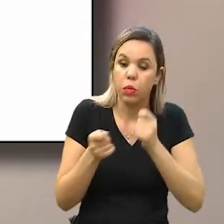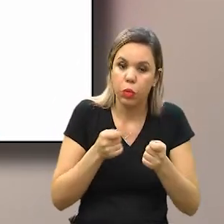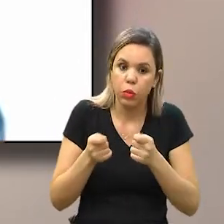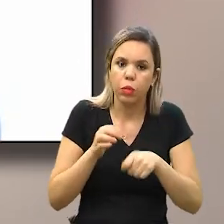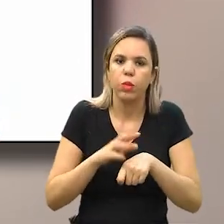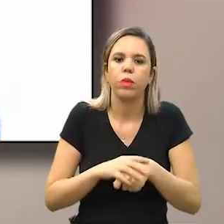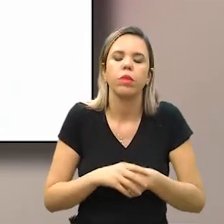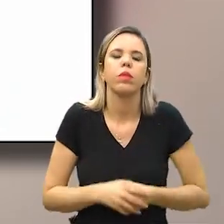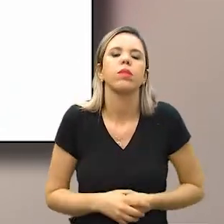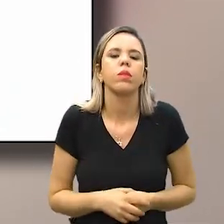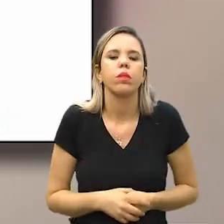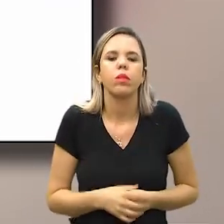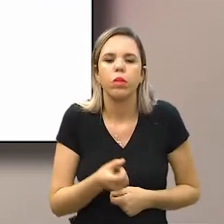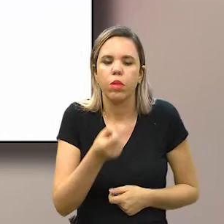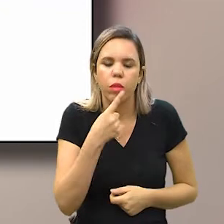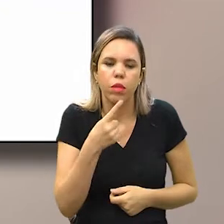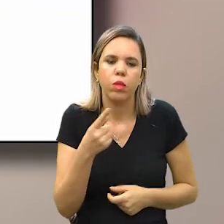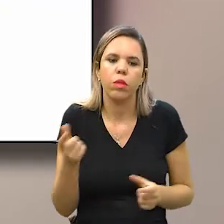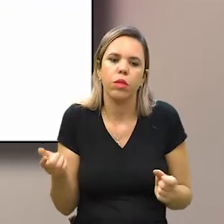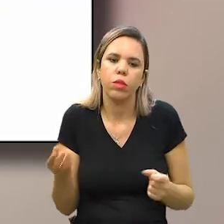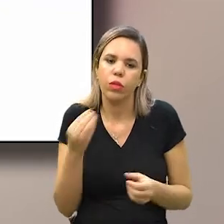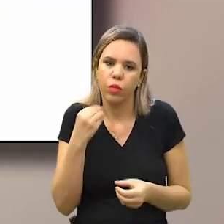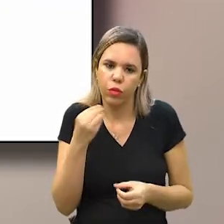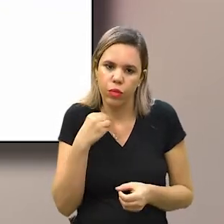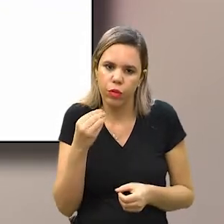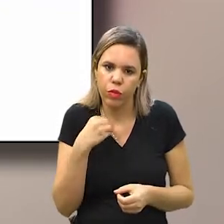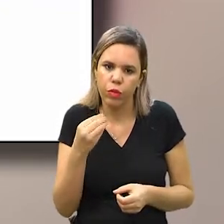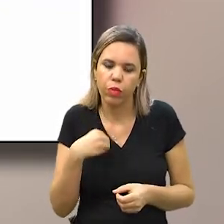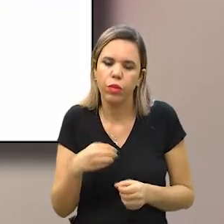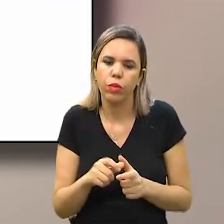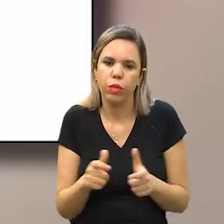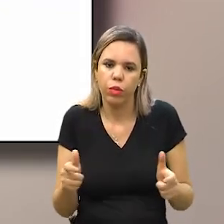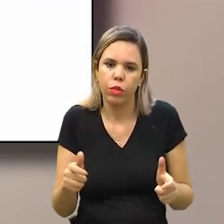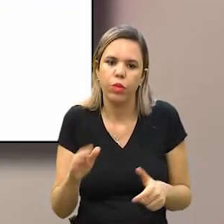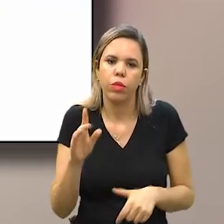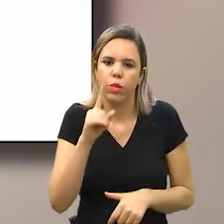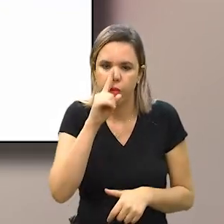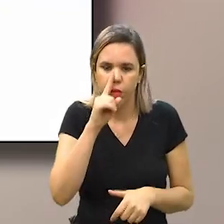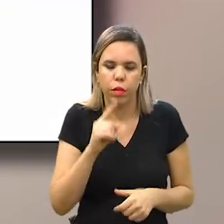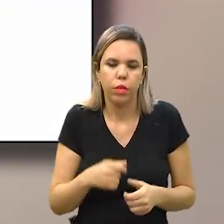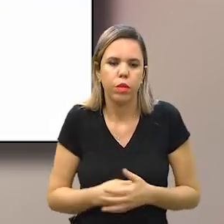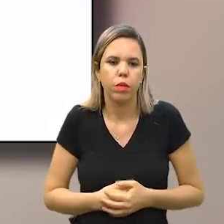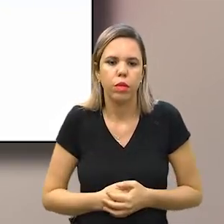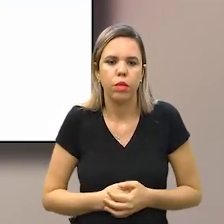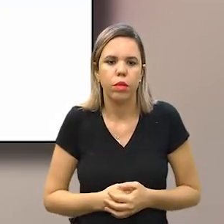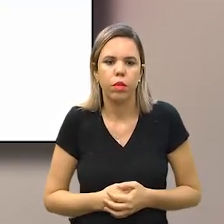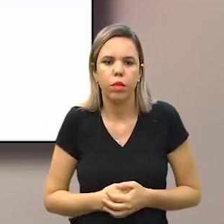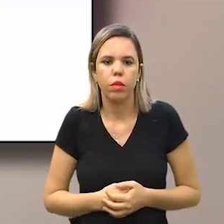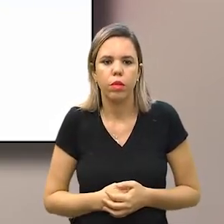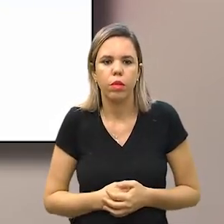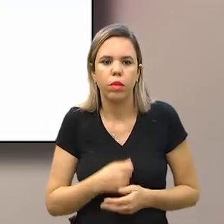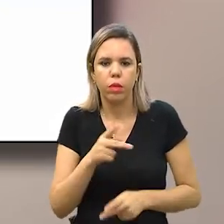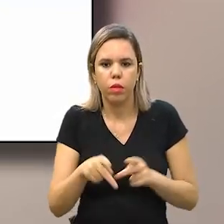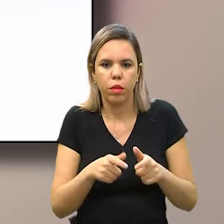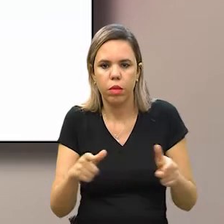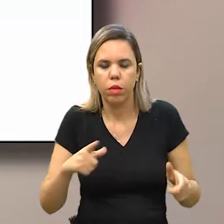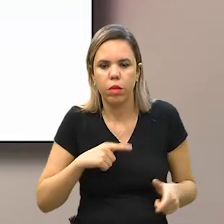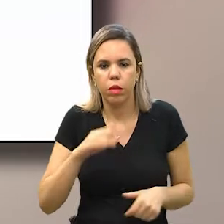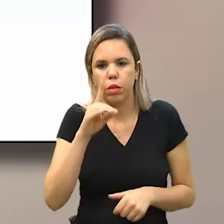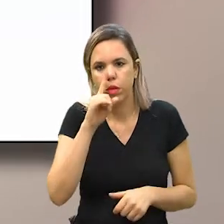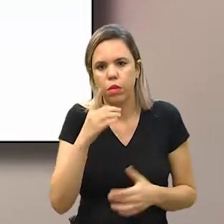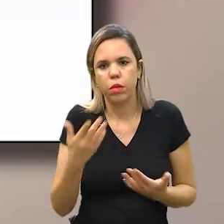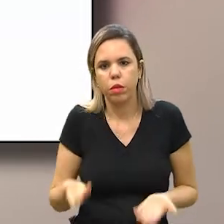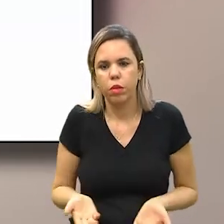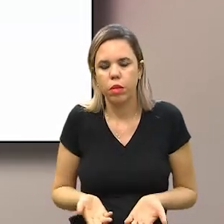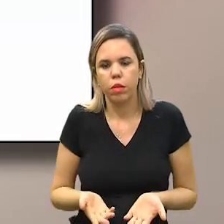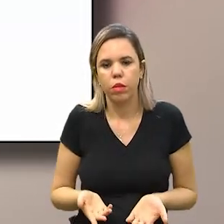controlar alguma doença, e esses remédios baixam a imunidade. Aí aumenta ainda mais o risco, né? Então, as populações que têm